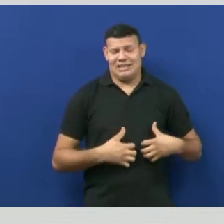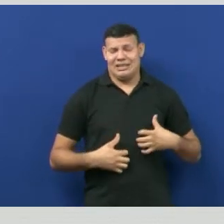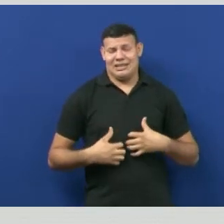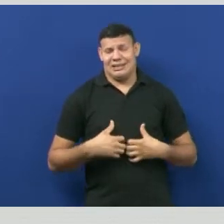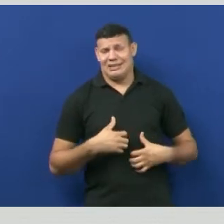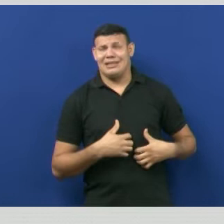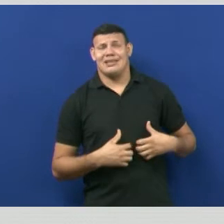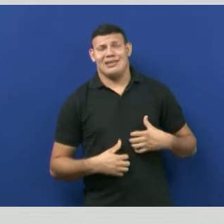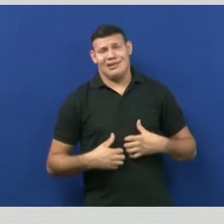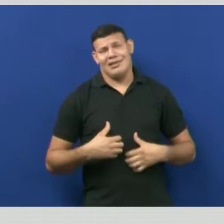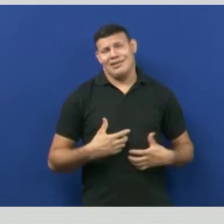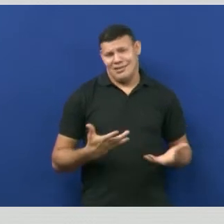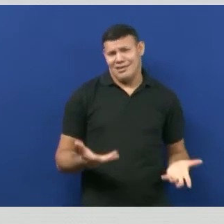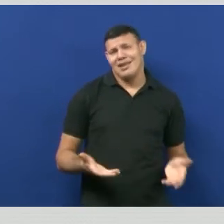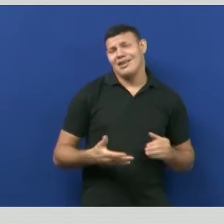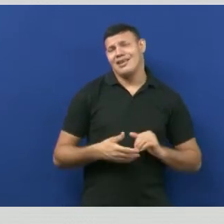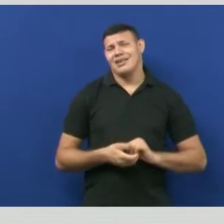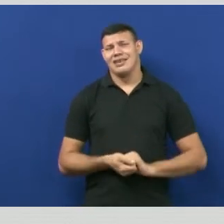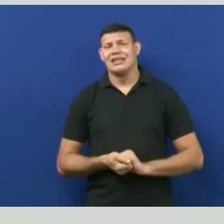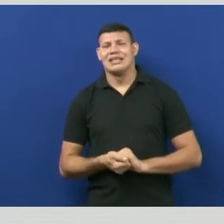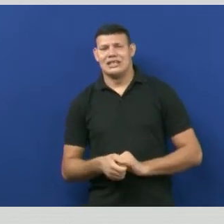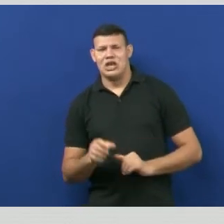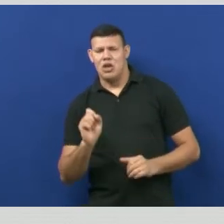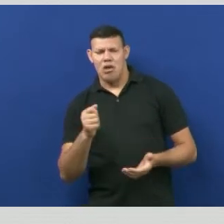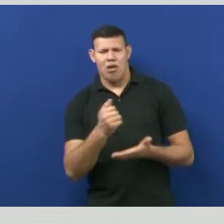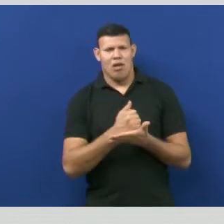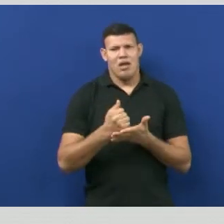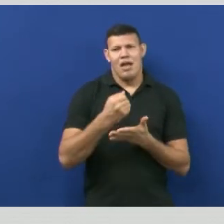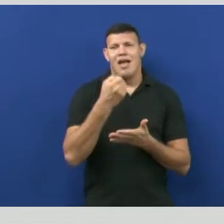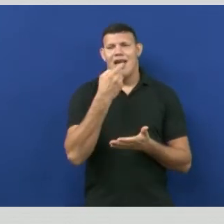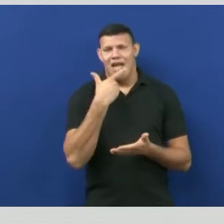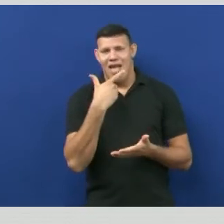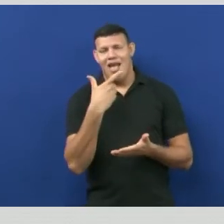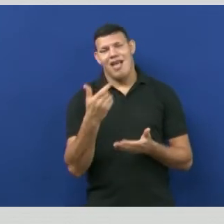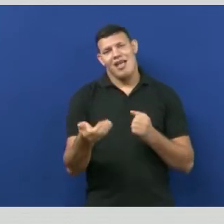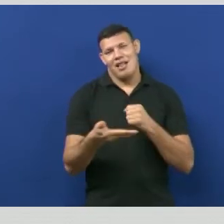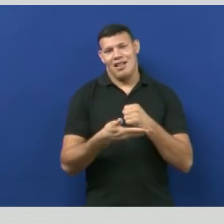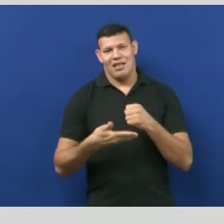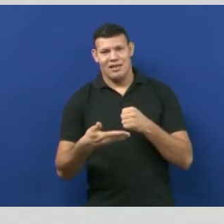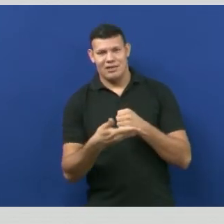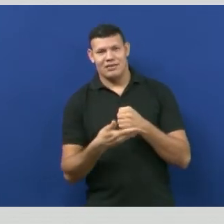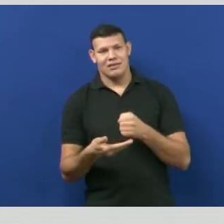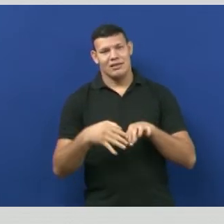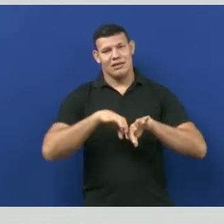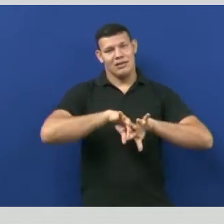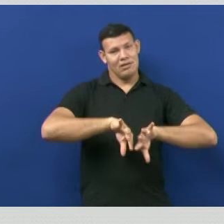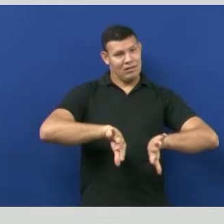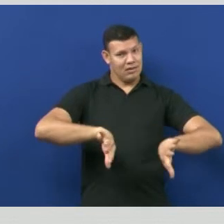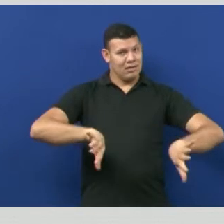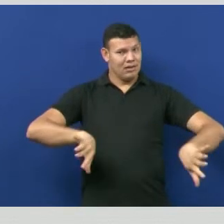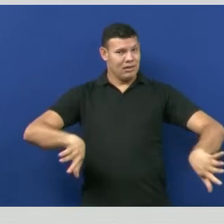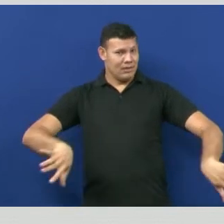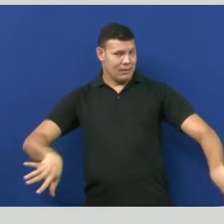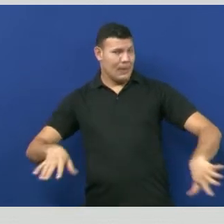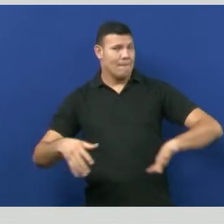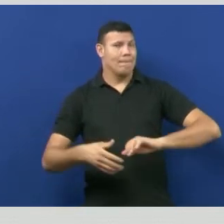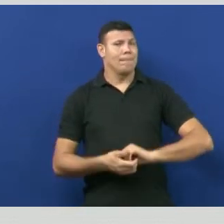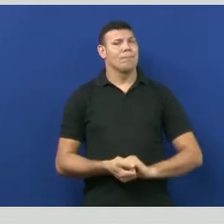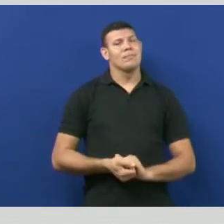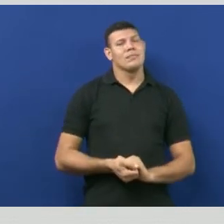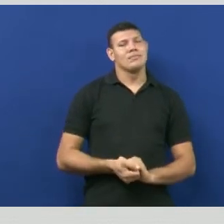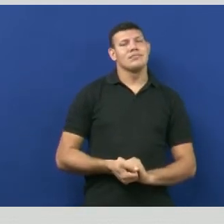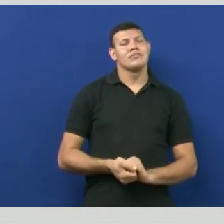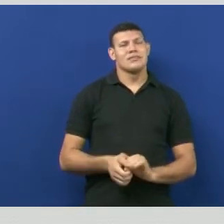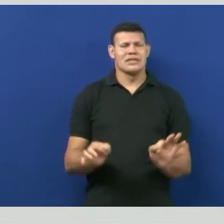as vezes que nós tomamos essa base, o que acontece? Nós dissociamos essa